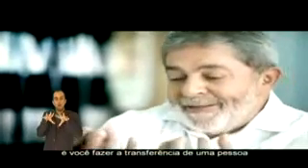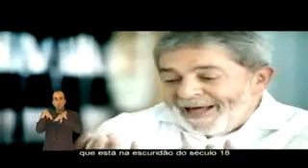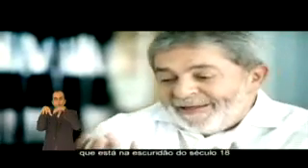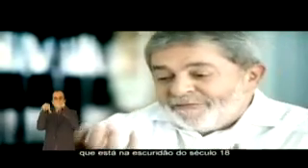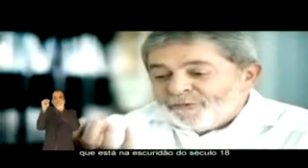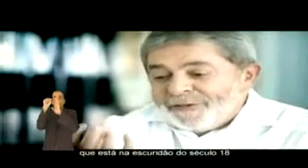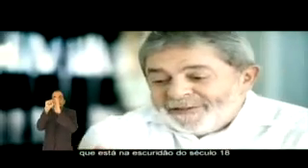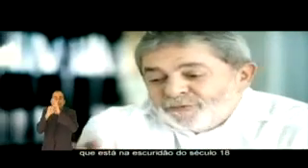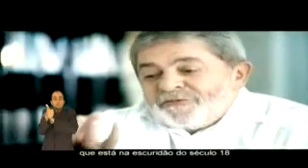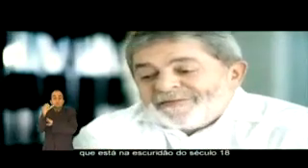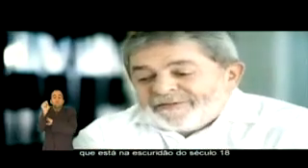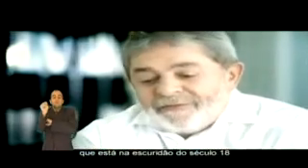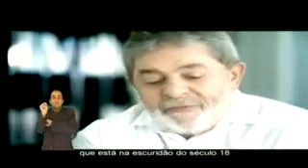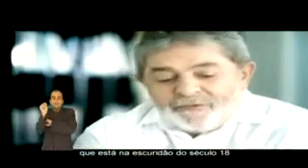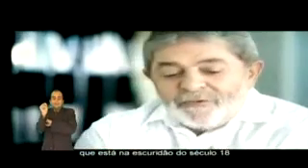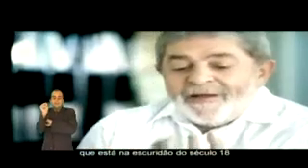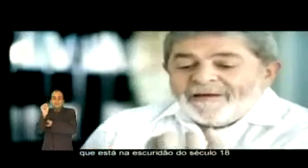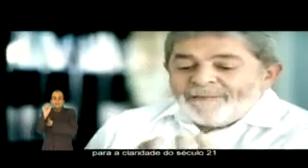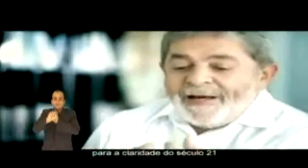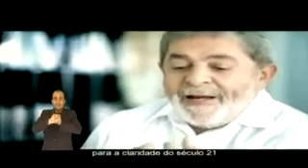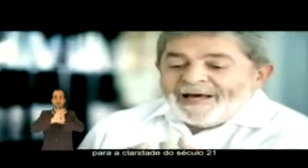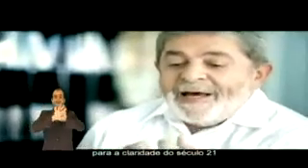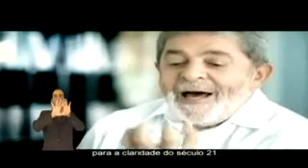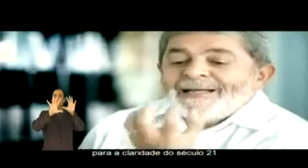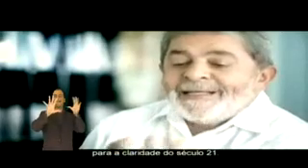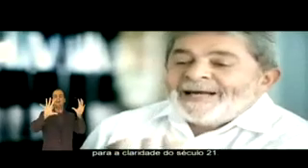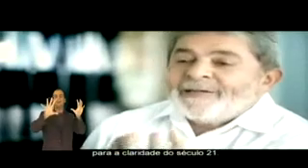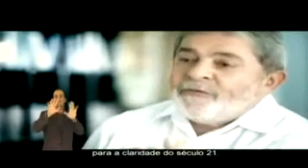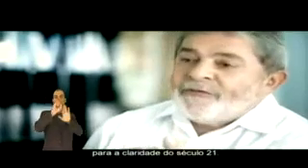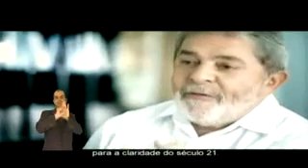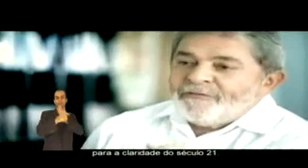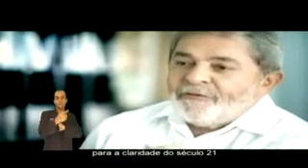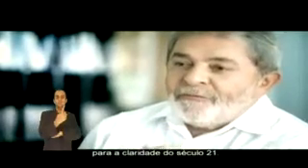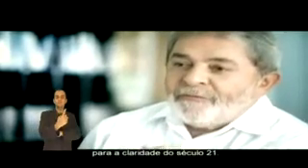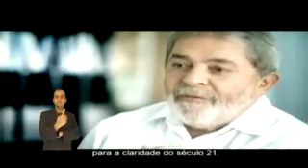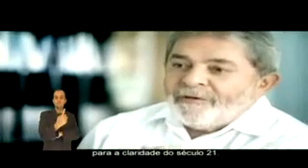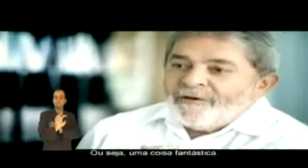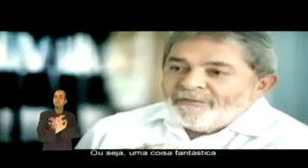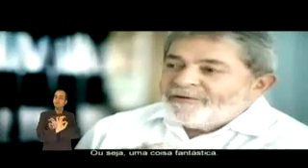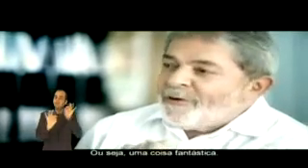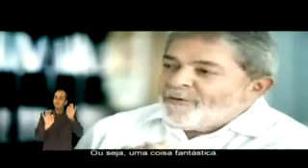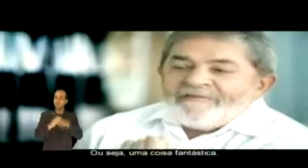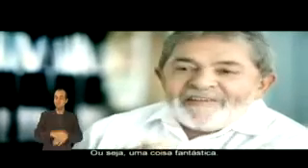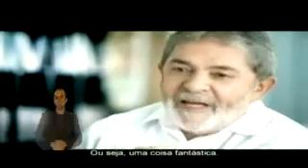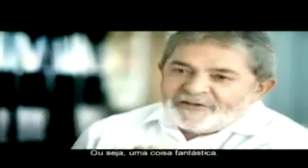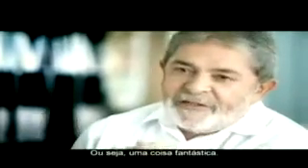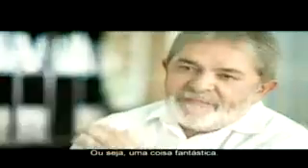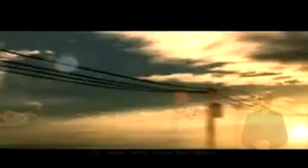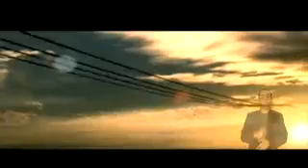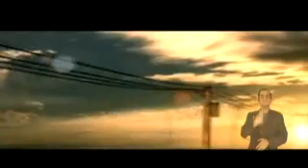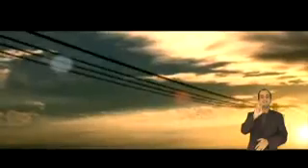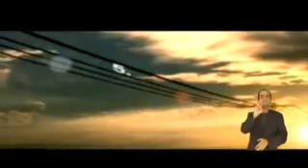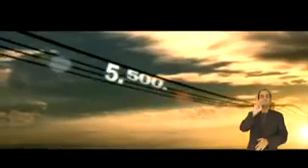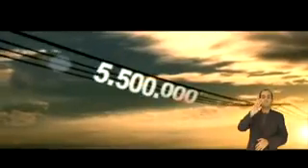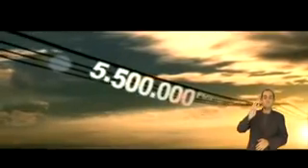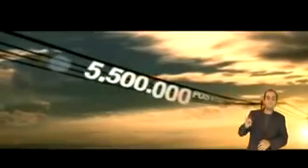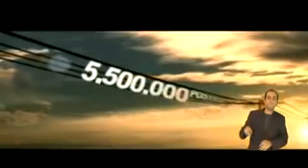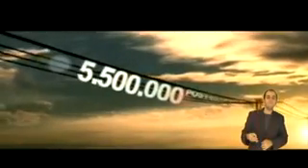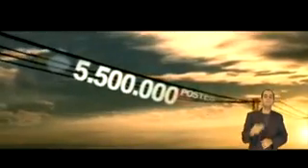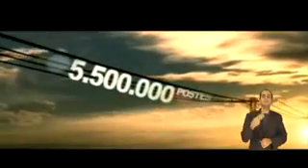pessoa que está na escuridão do século XVIII para a claridade do século XXI. Ou seja, uma coisa fantástica.